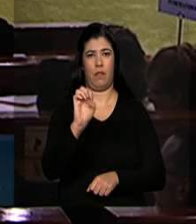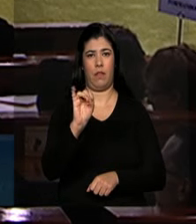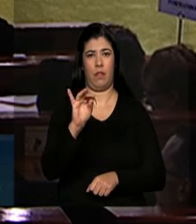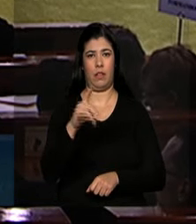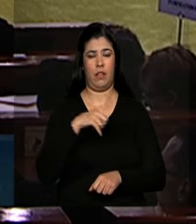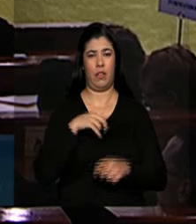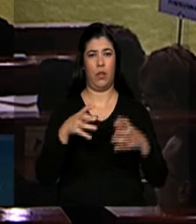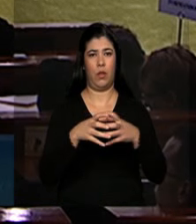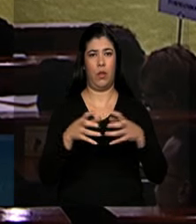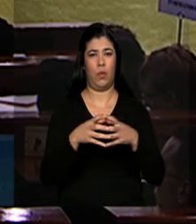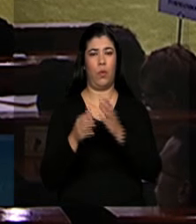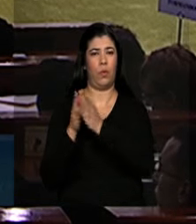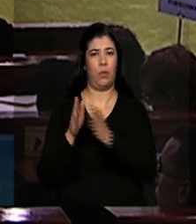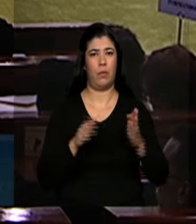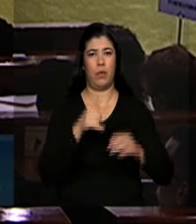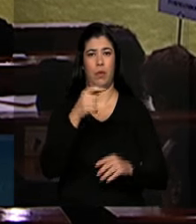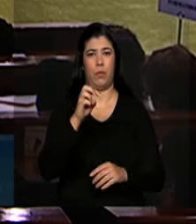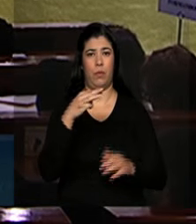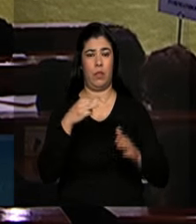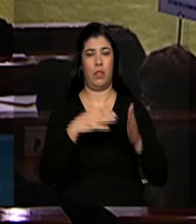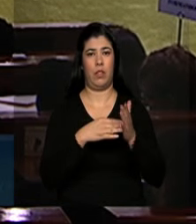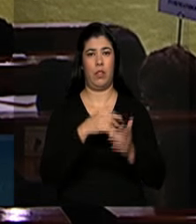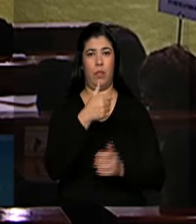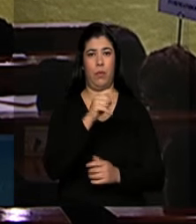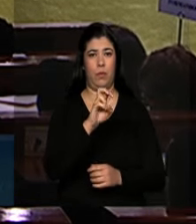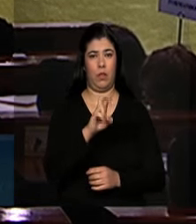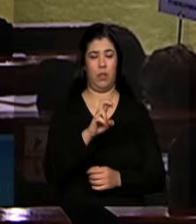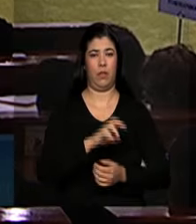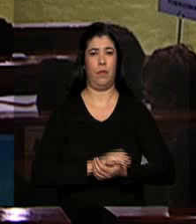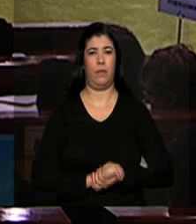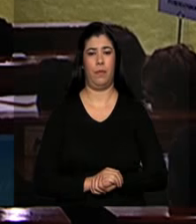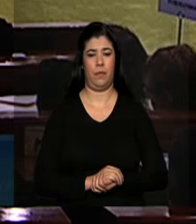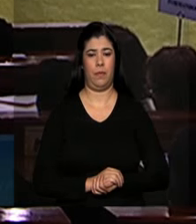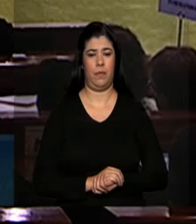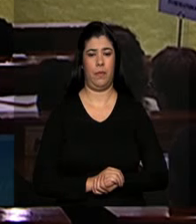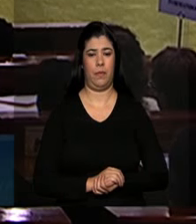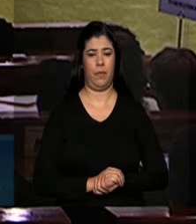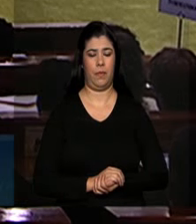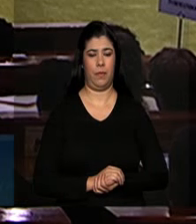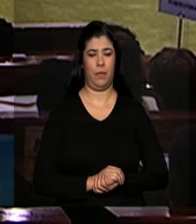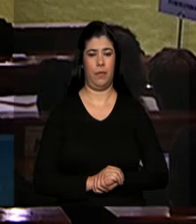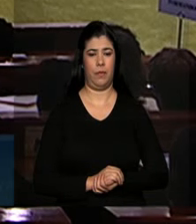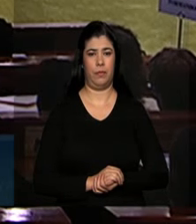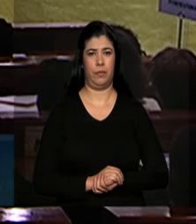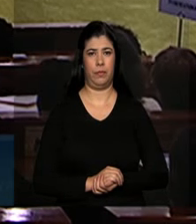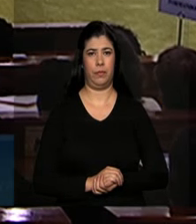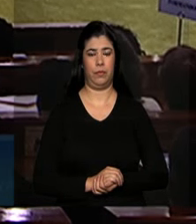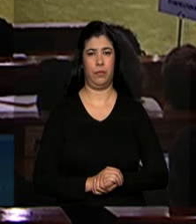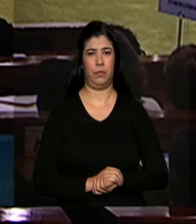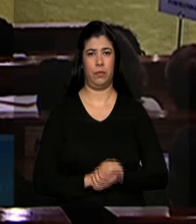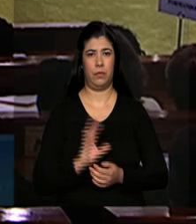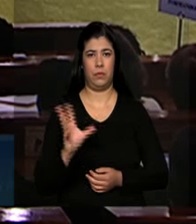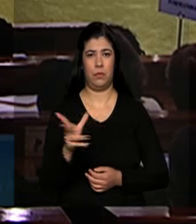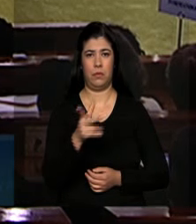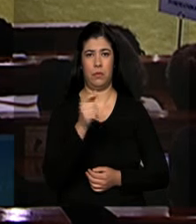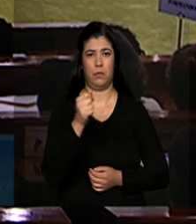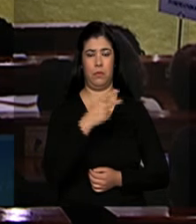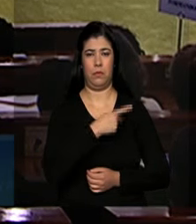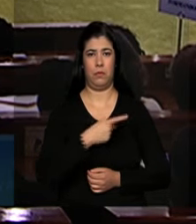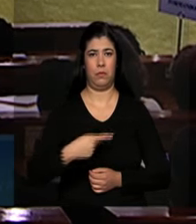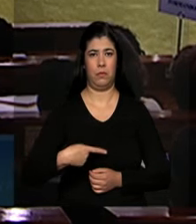da turma de 2013-2015. Excelentíssima senhora Presidenta da